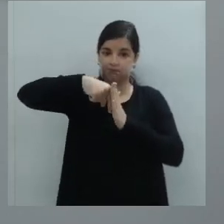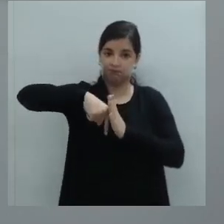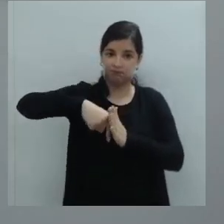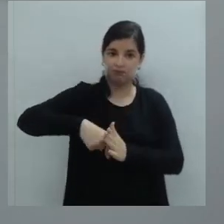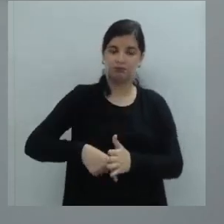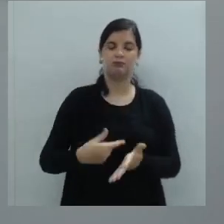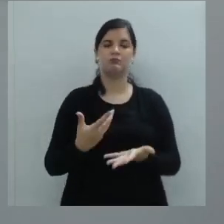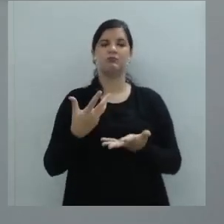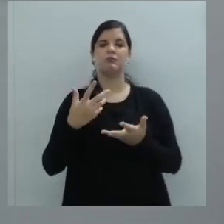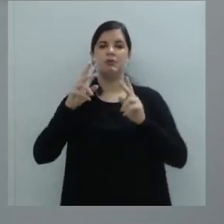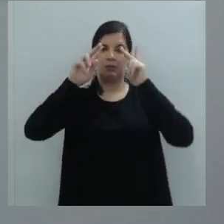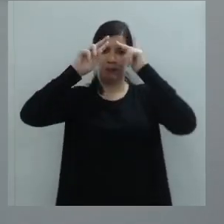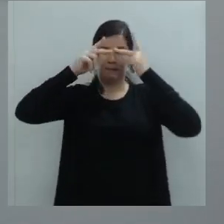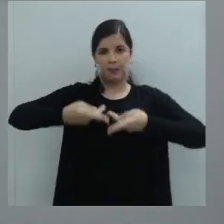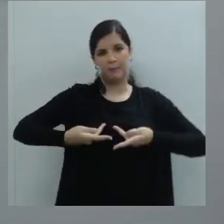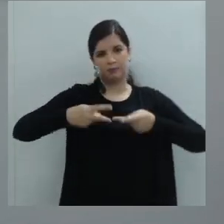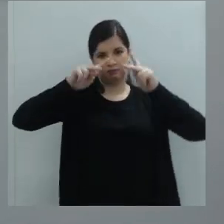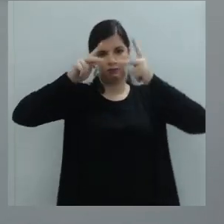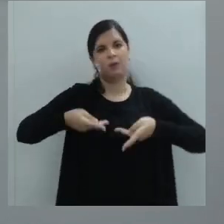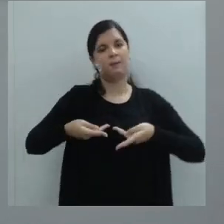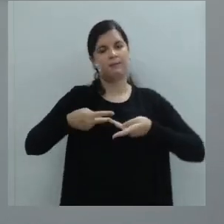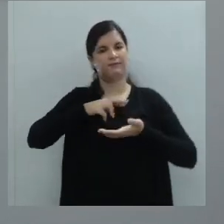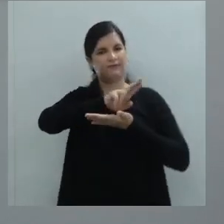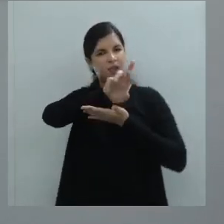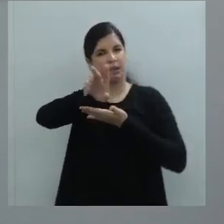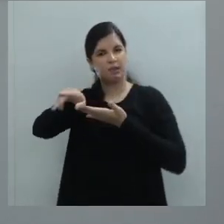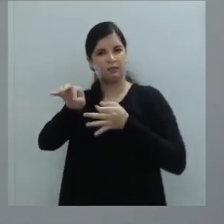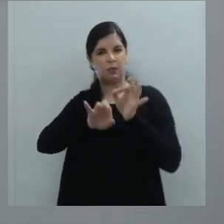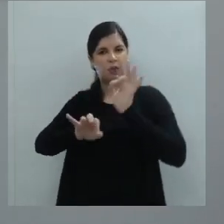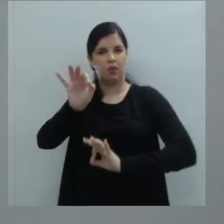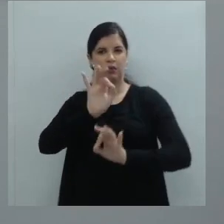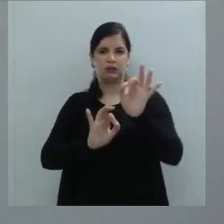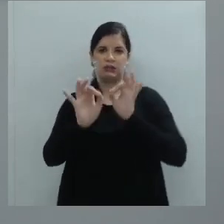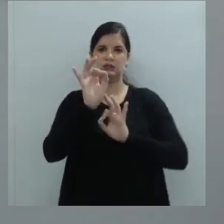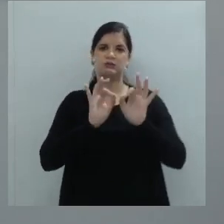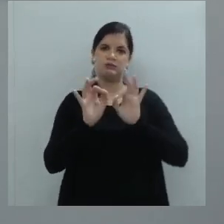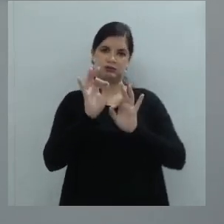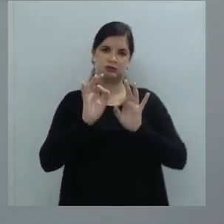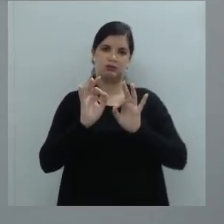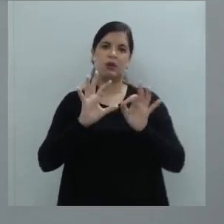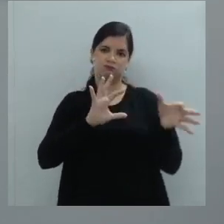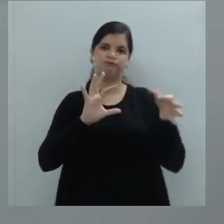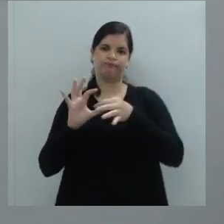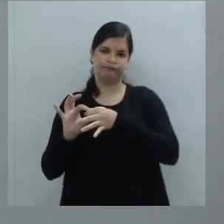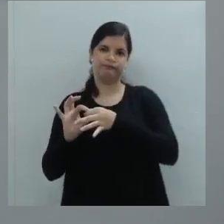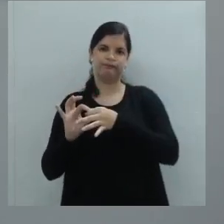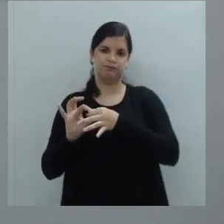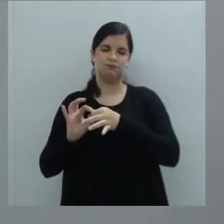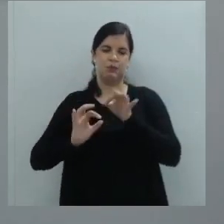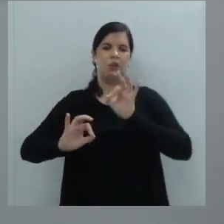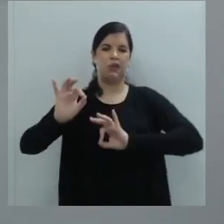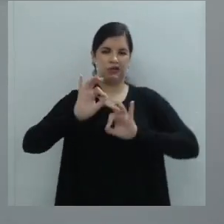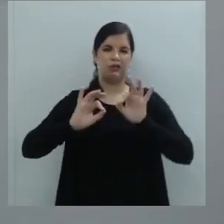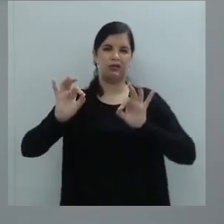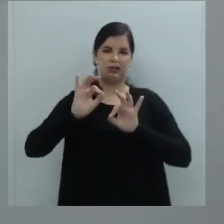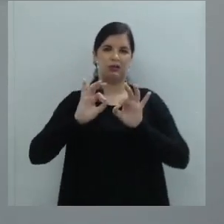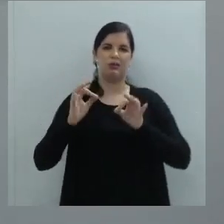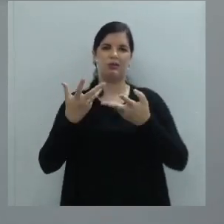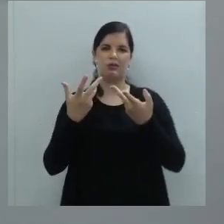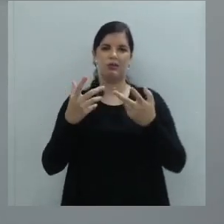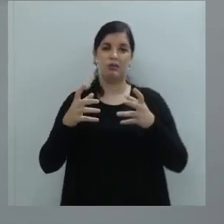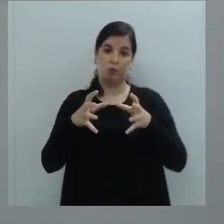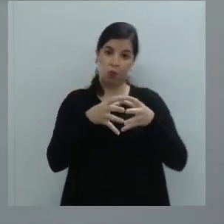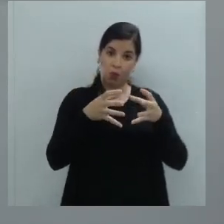O conhecimento, as várias organizações, é isso que liga as várias organizações da